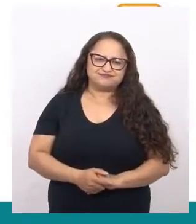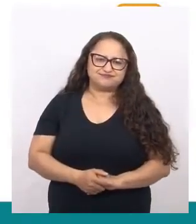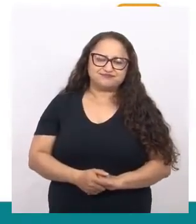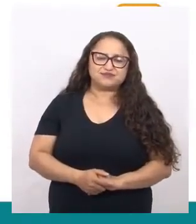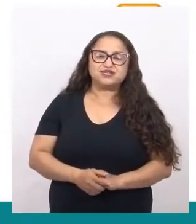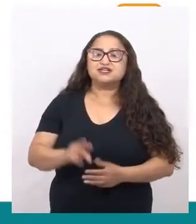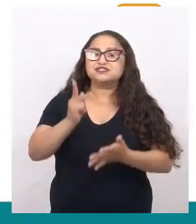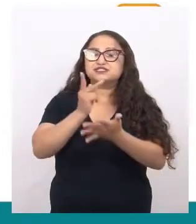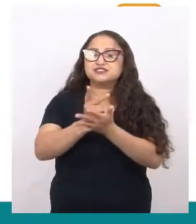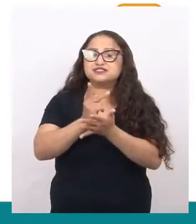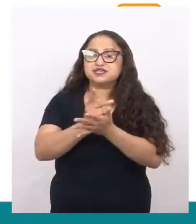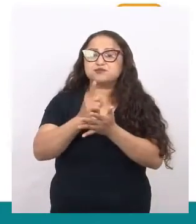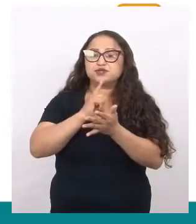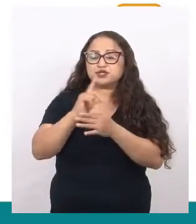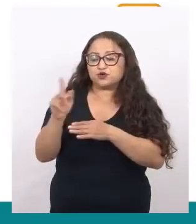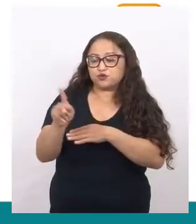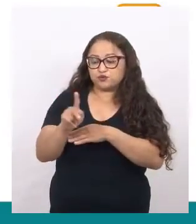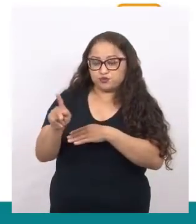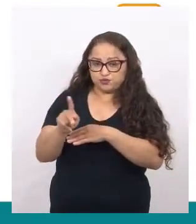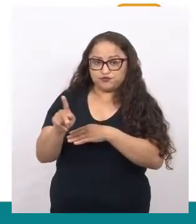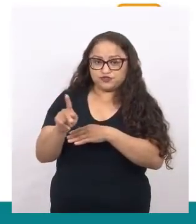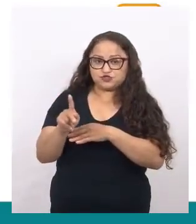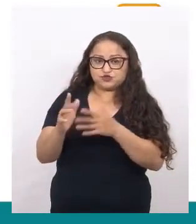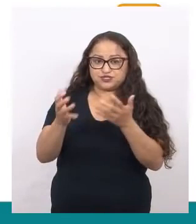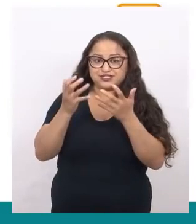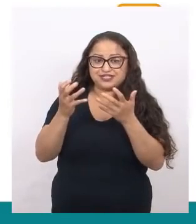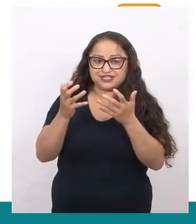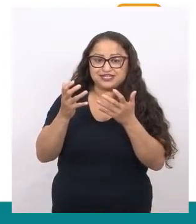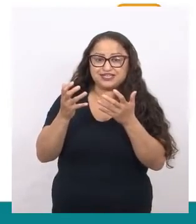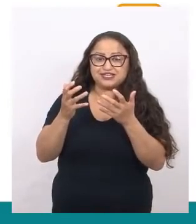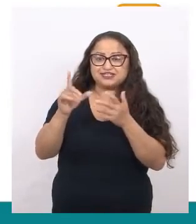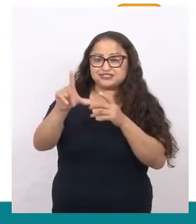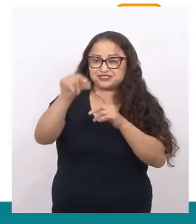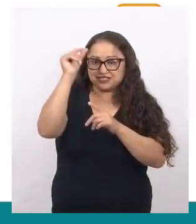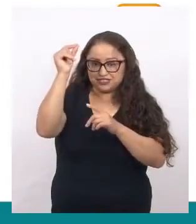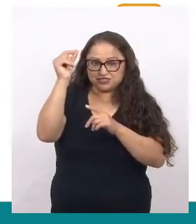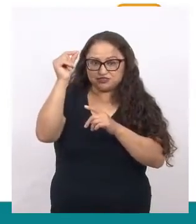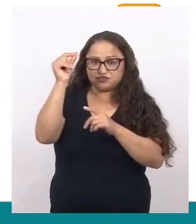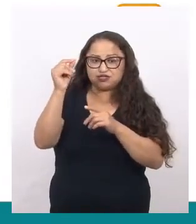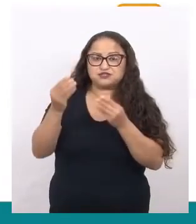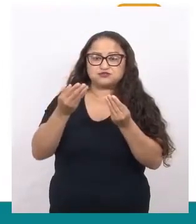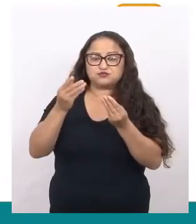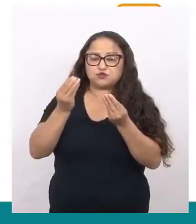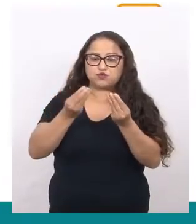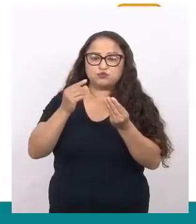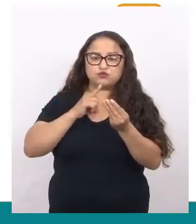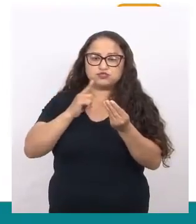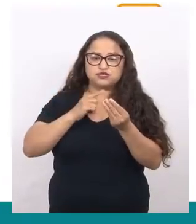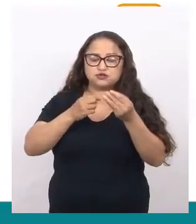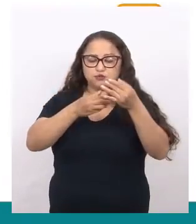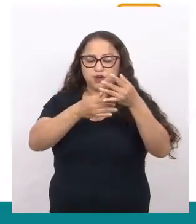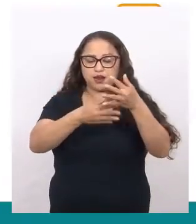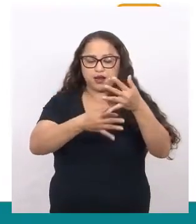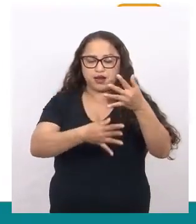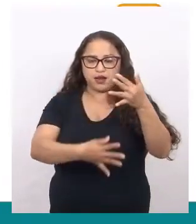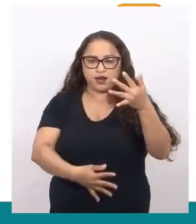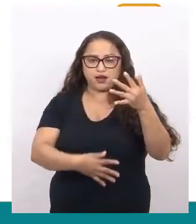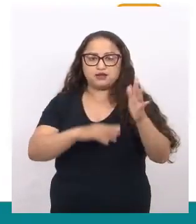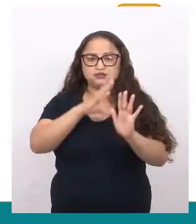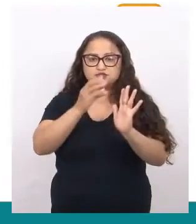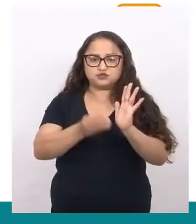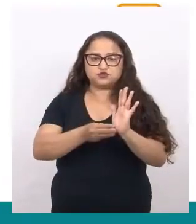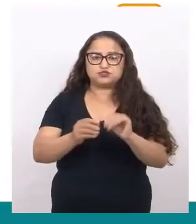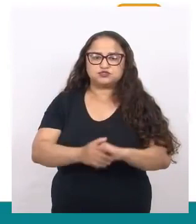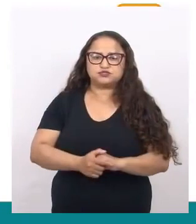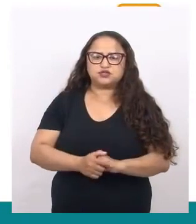o docente selecionar a manifestação de interesse 2022, vai aparecer no grid para ele todas as informações dele. Então,